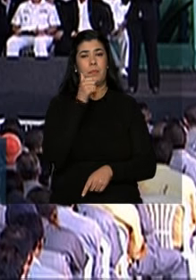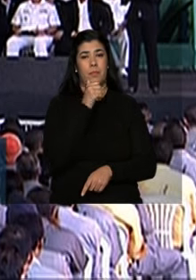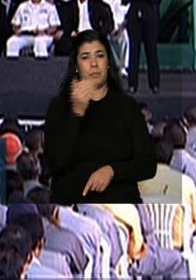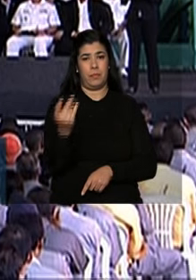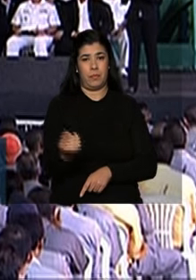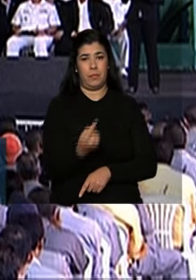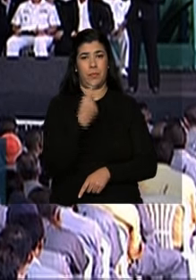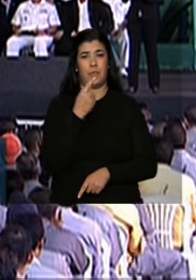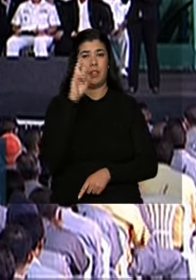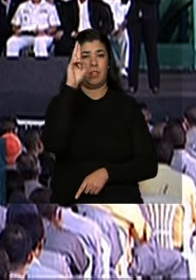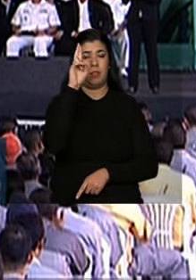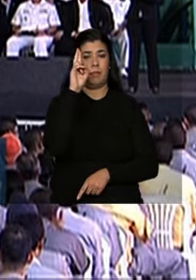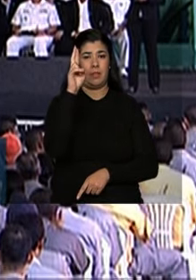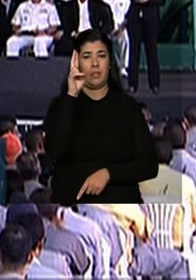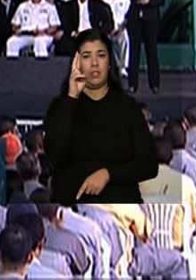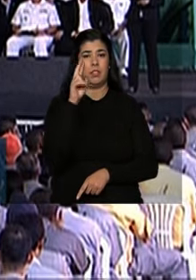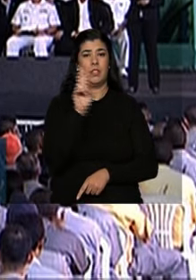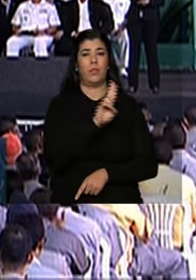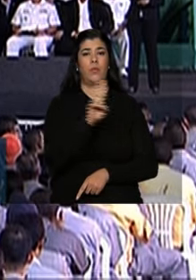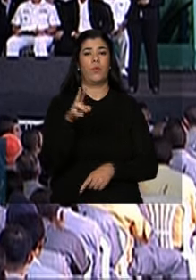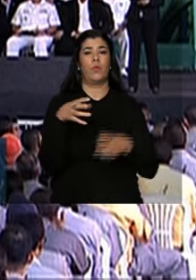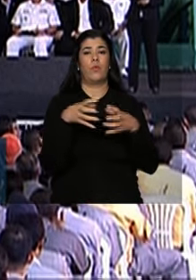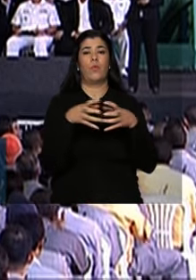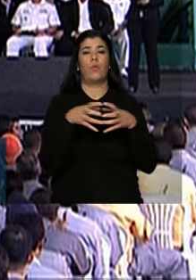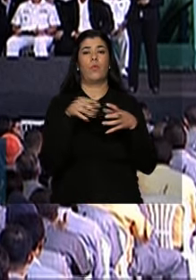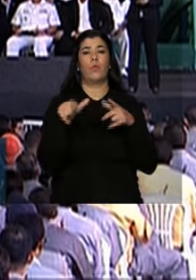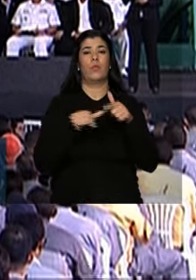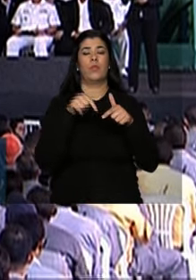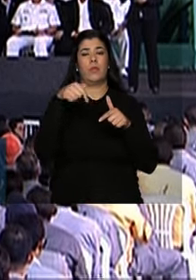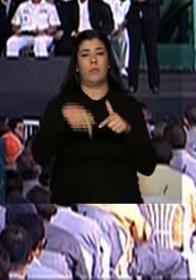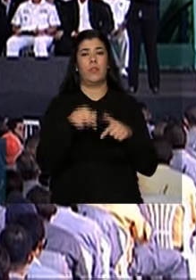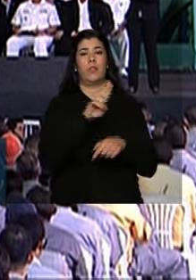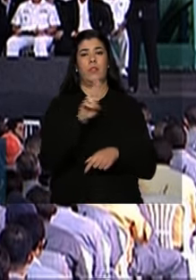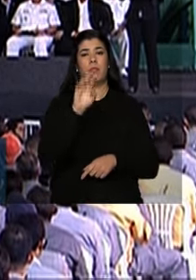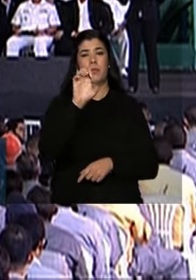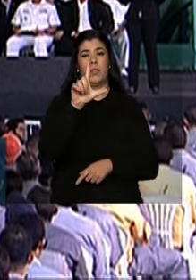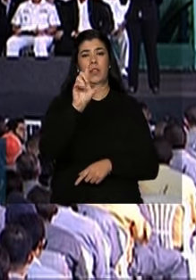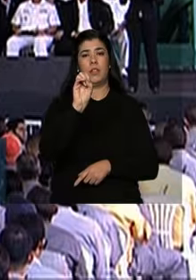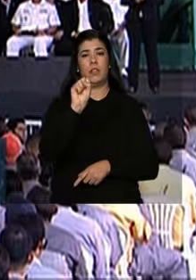que representando em nome dela toda a força de trabalho aqui presente.